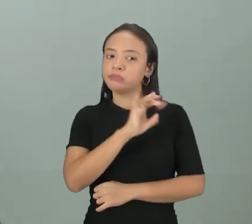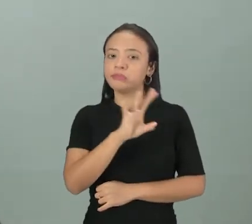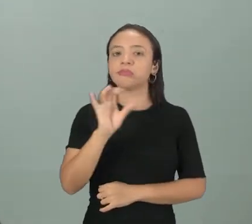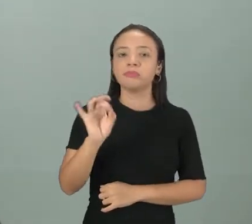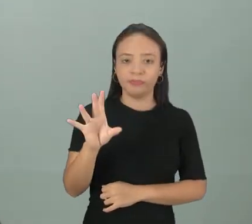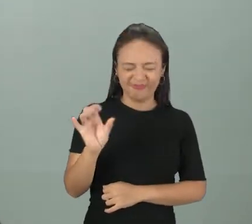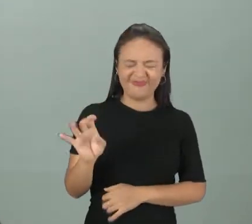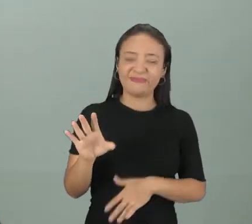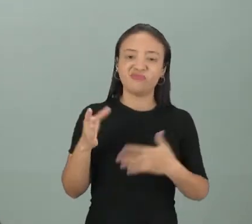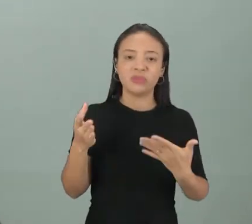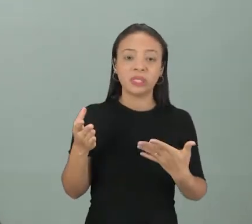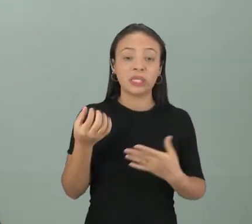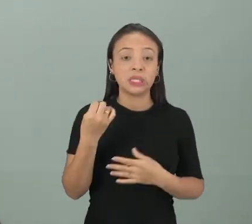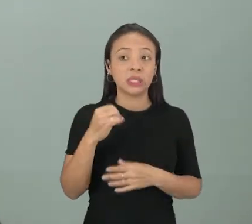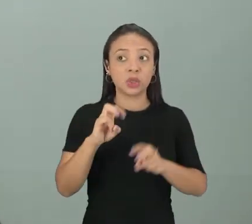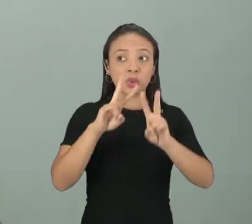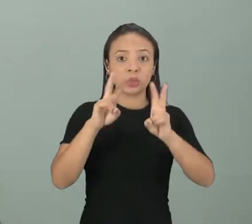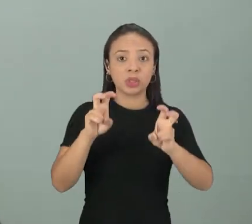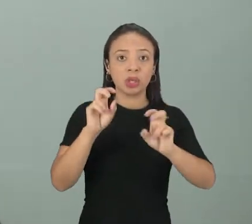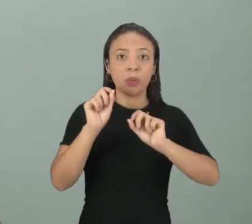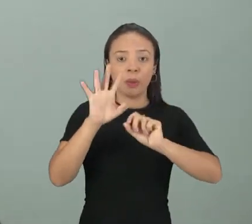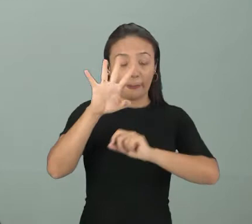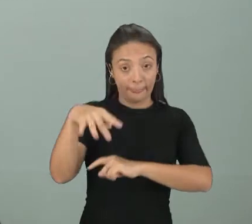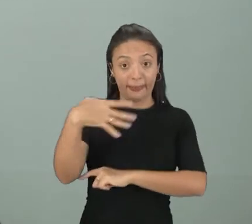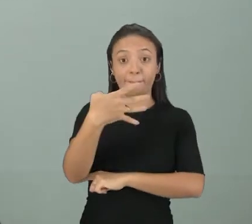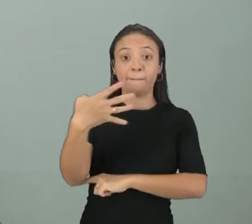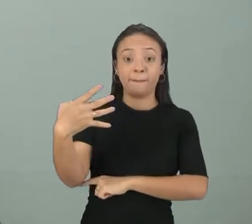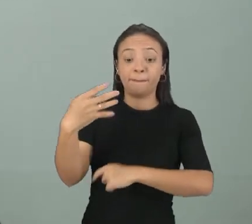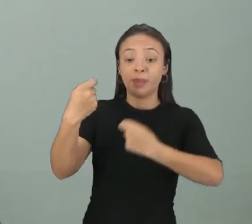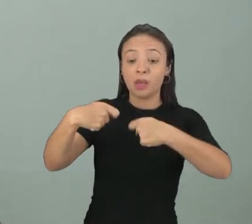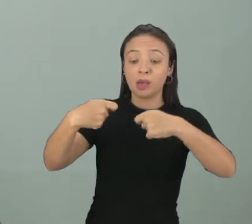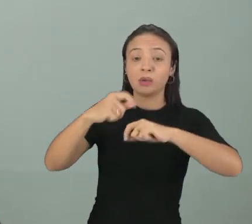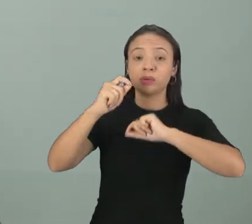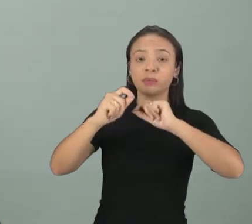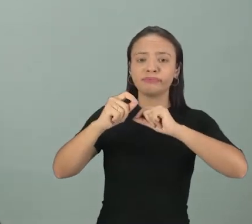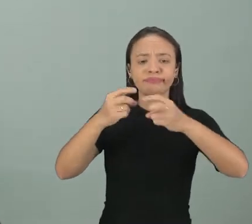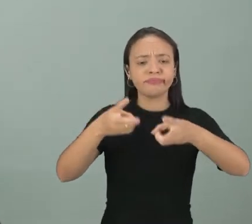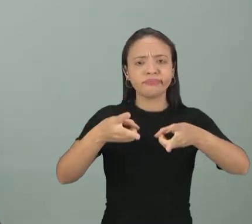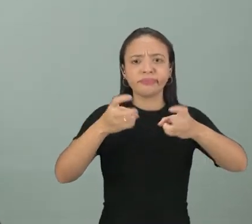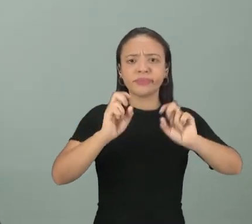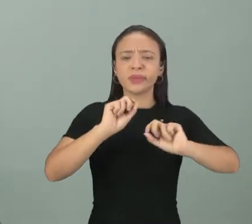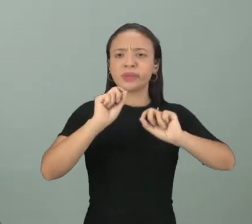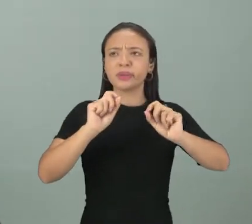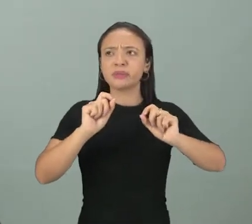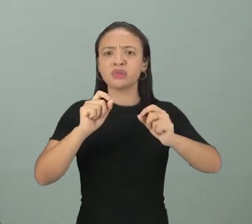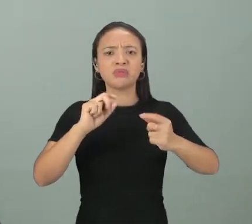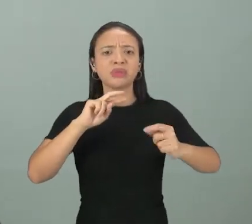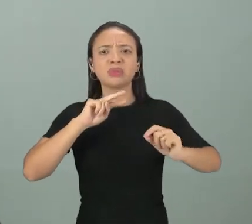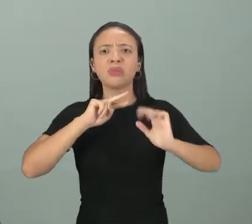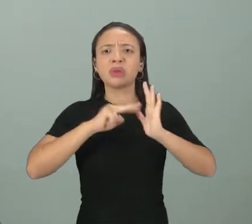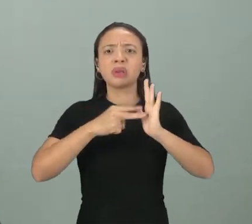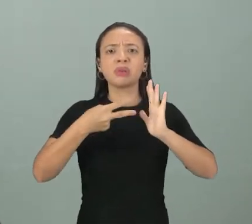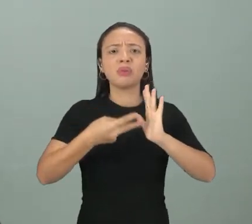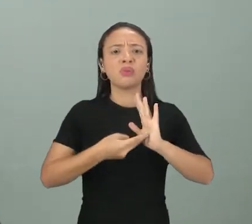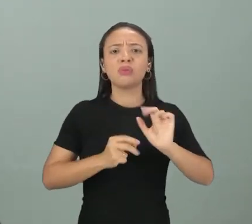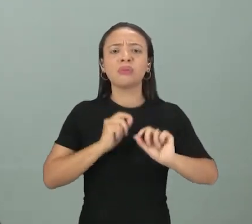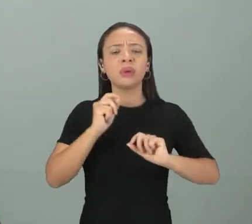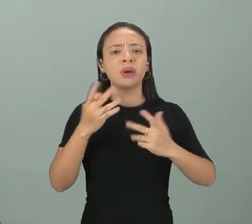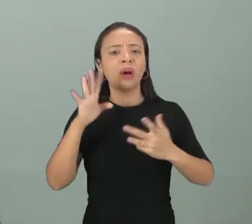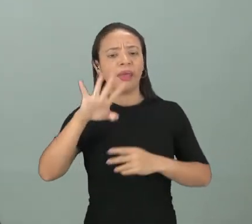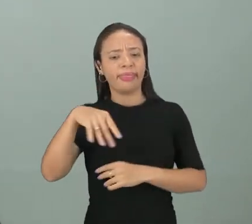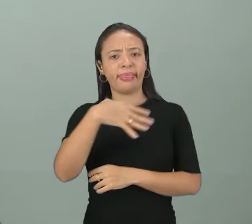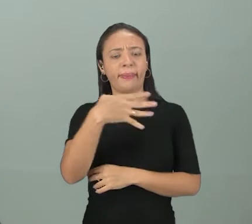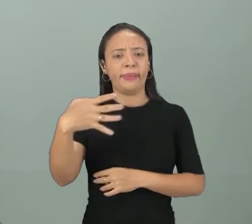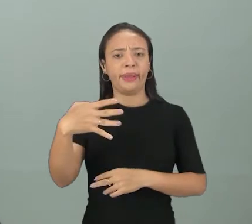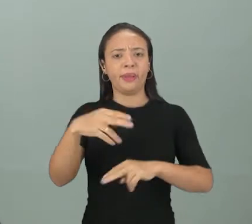um muito bem quando se falamos em tabelas Mas precisamos identificar do que que ela está falando do que que ela se trata